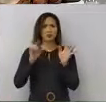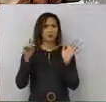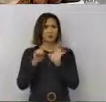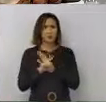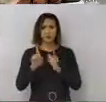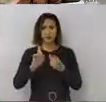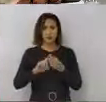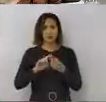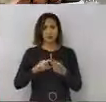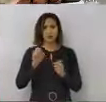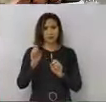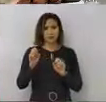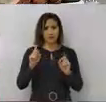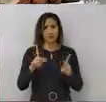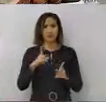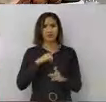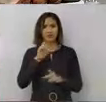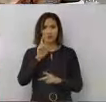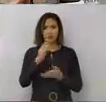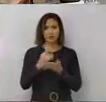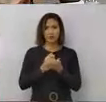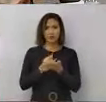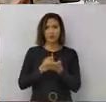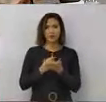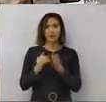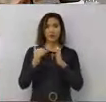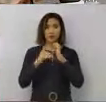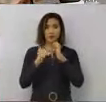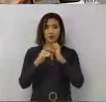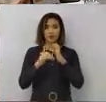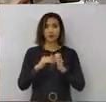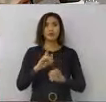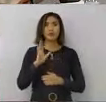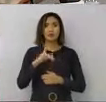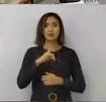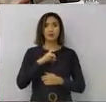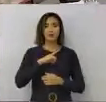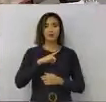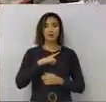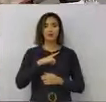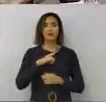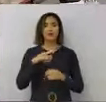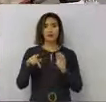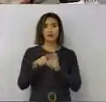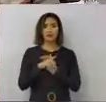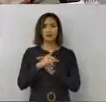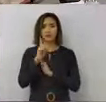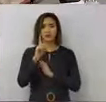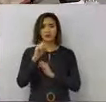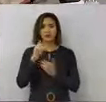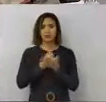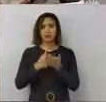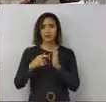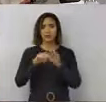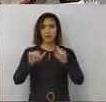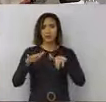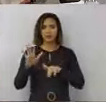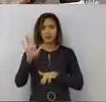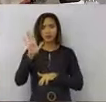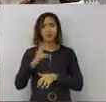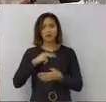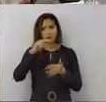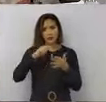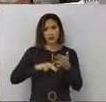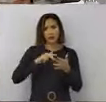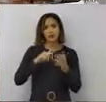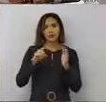também. Tá? Eu tenho algumas inscrições aqui ainda por e-mail e já tenho uma inscrição da plateia. Então eu vou ler mais uma aqui das